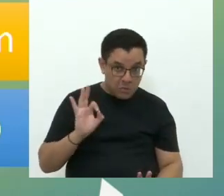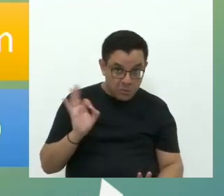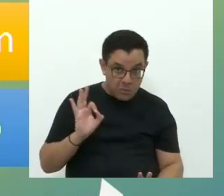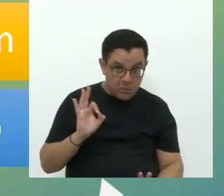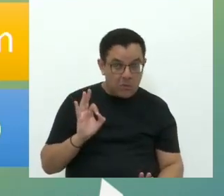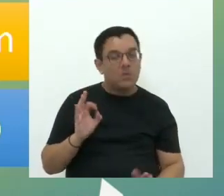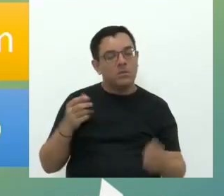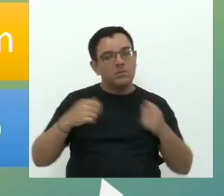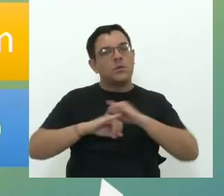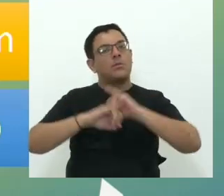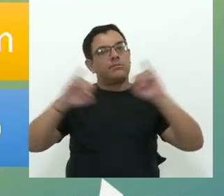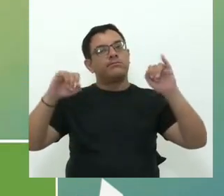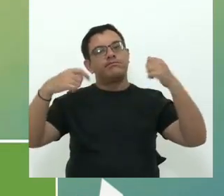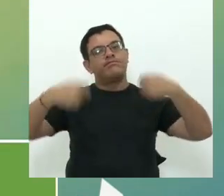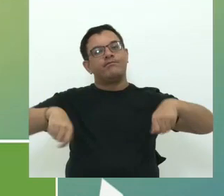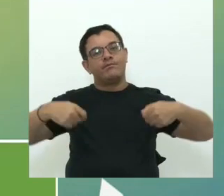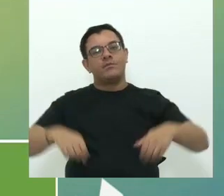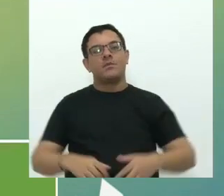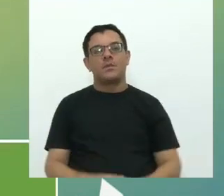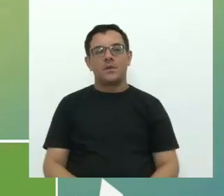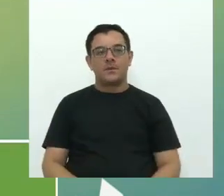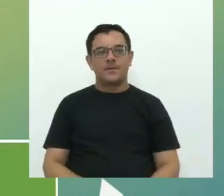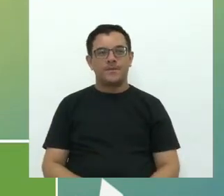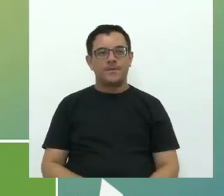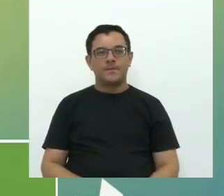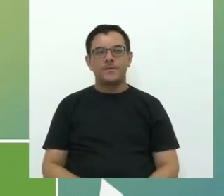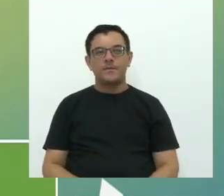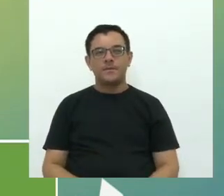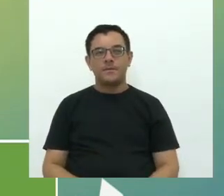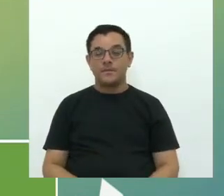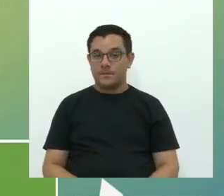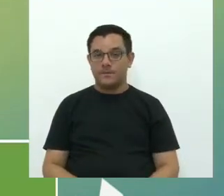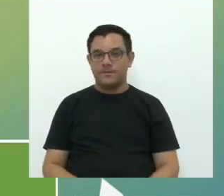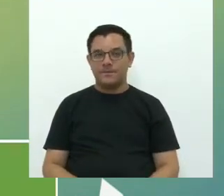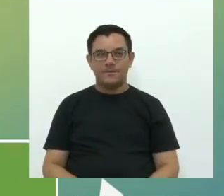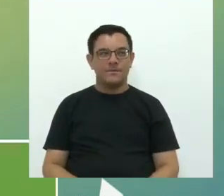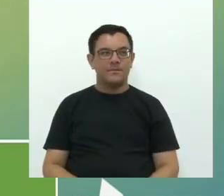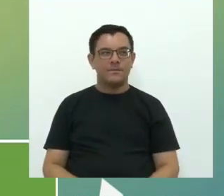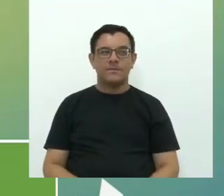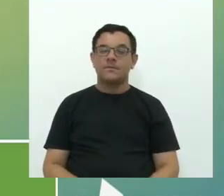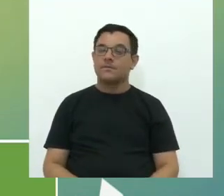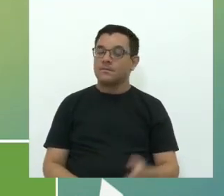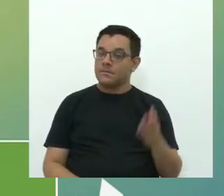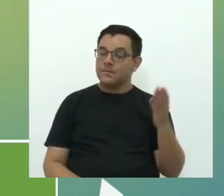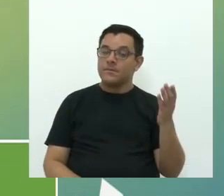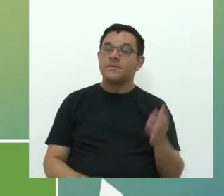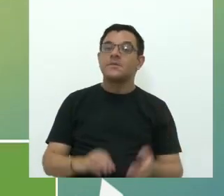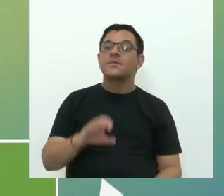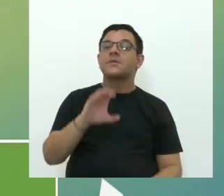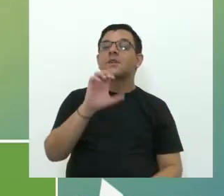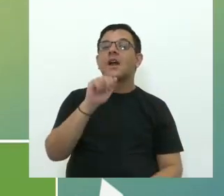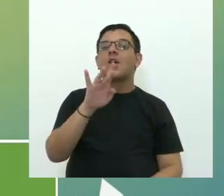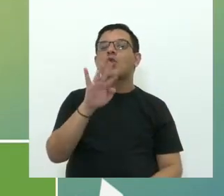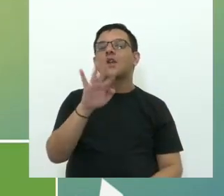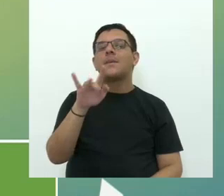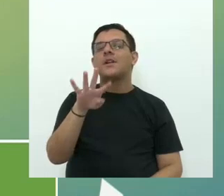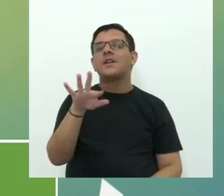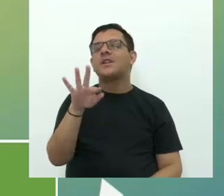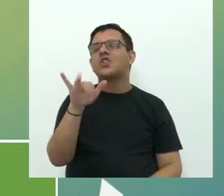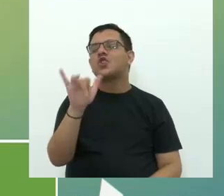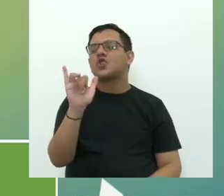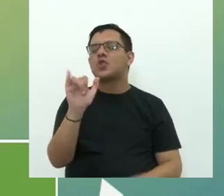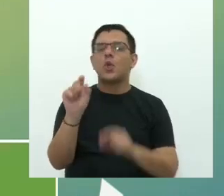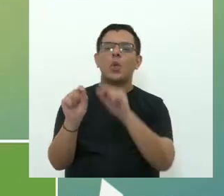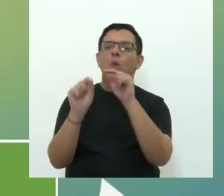publicado bom Passando pro tema da accountability a gente precisa pensar também Em